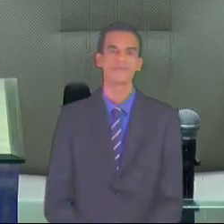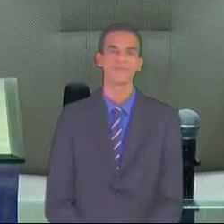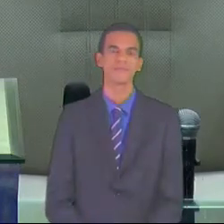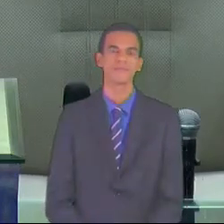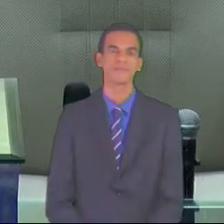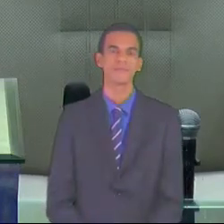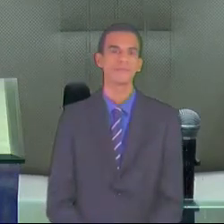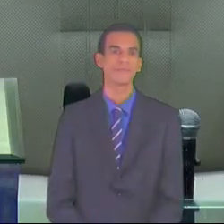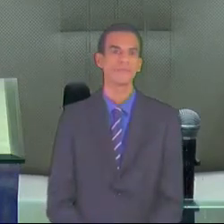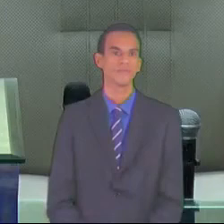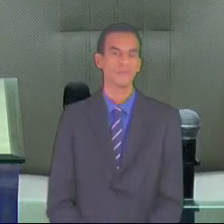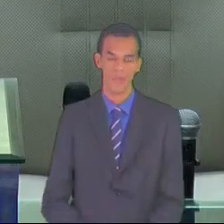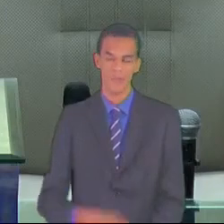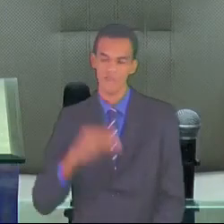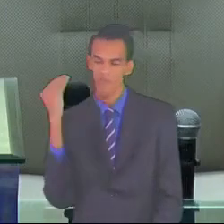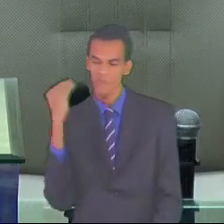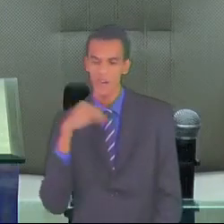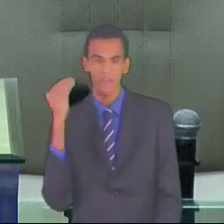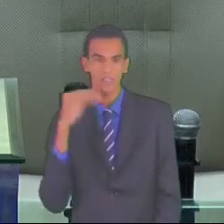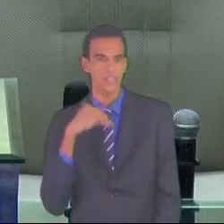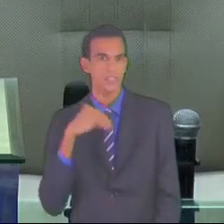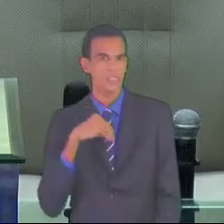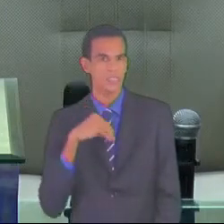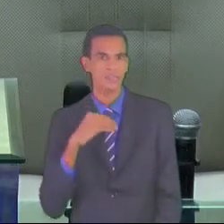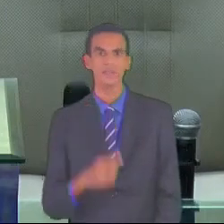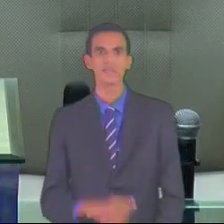da nossa pouca força.